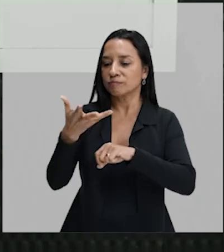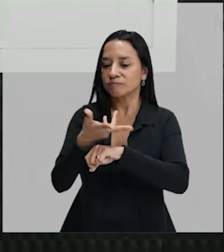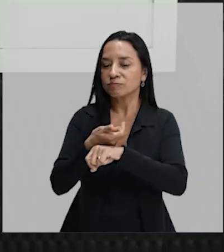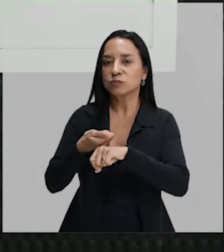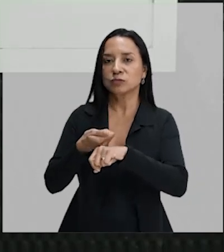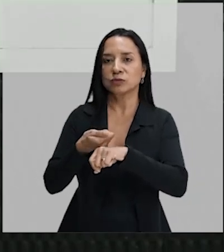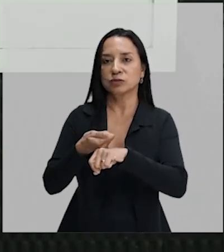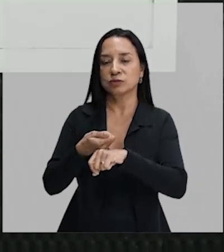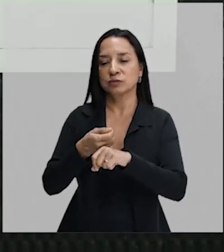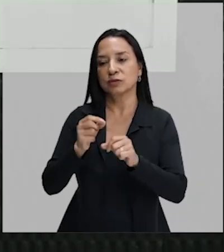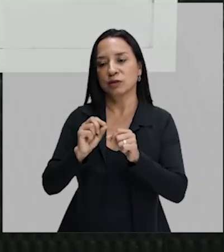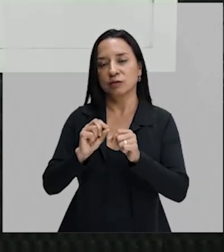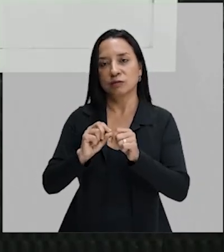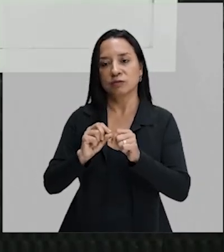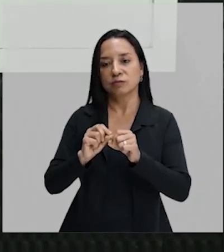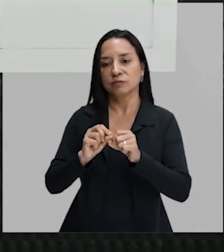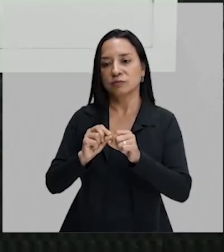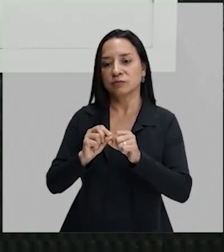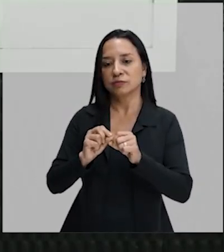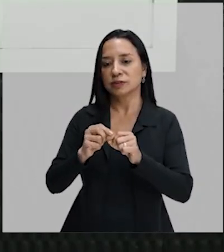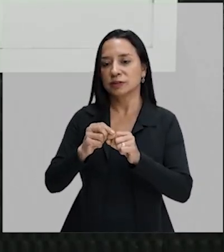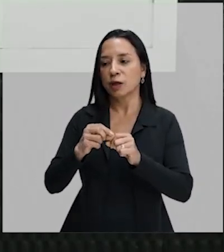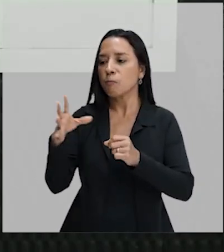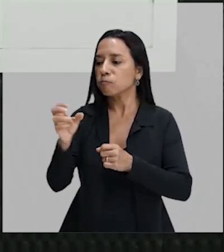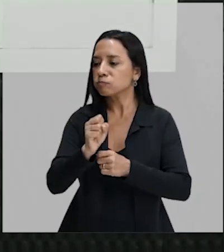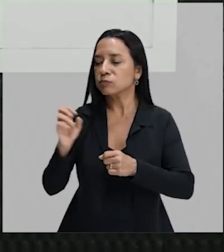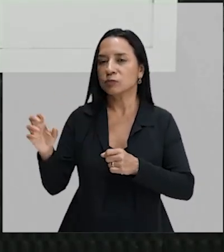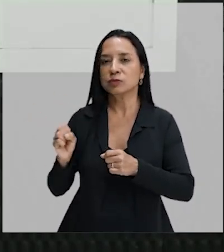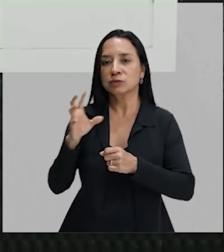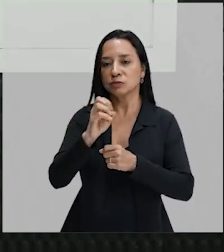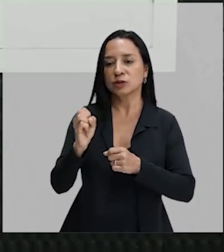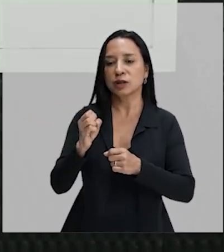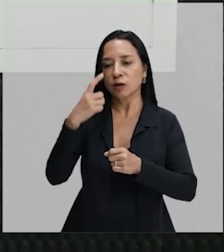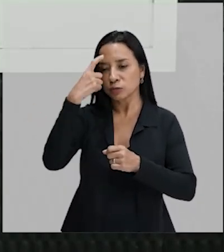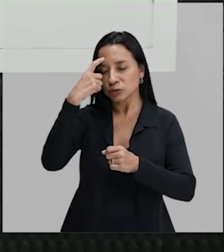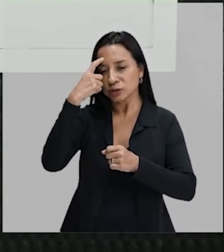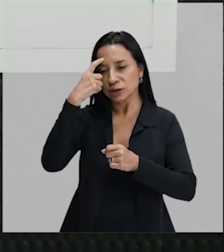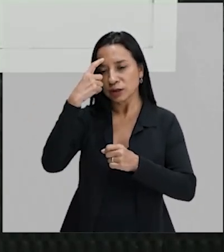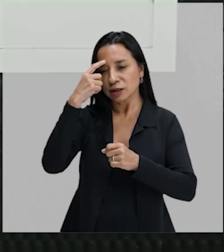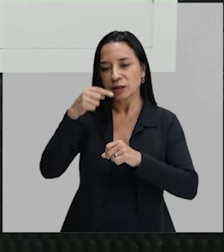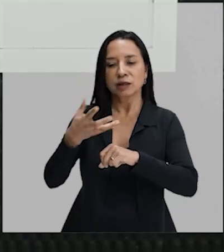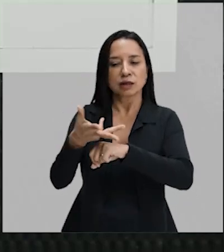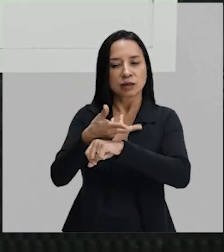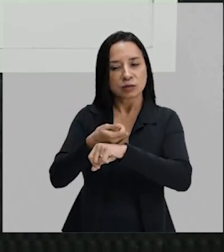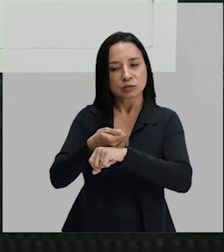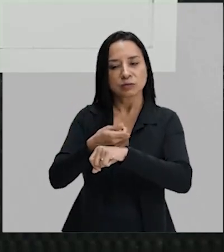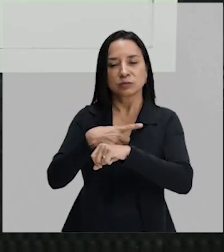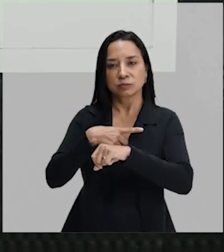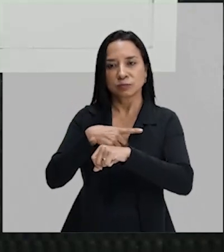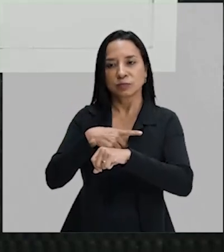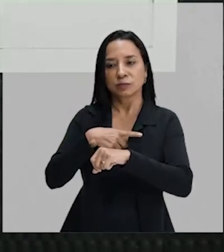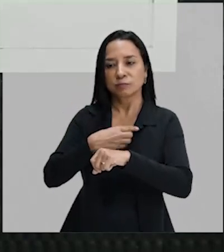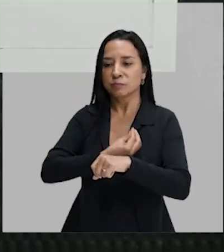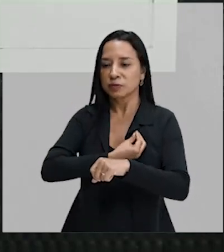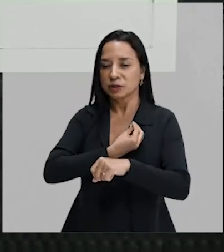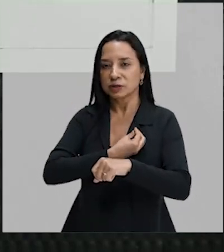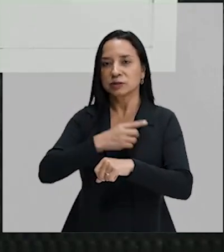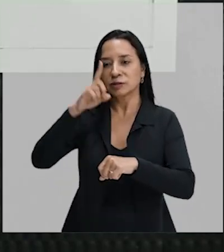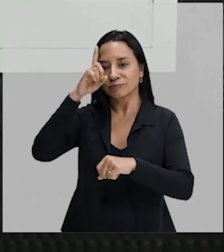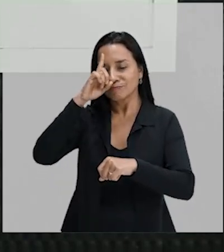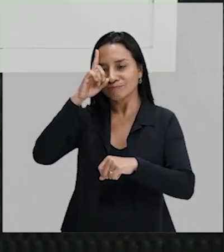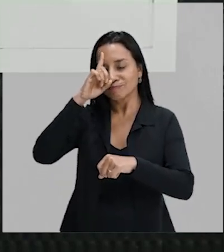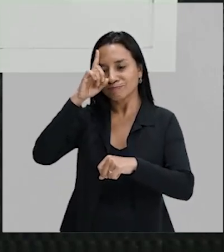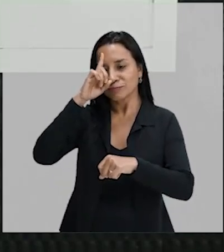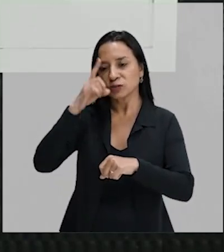Tá? Se a gente for fazer um apanhado geral, você vai perceber que a argumentação é um elemento que está latente o tempo inteiro no dia a dia,